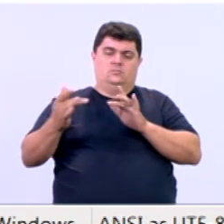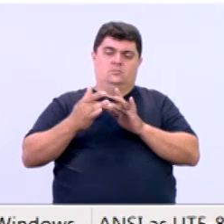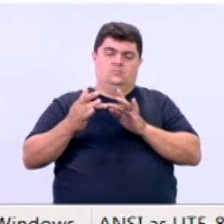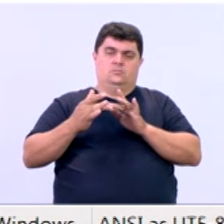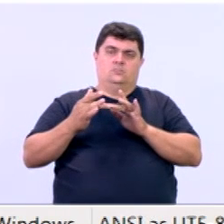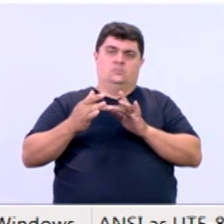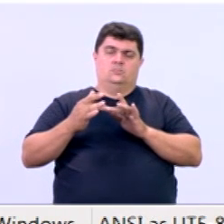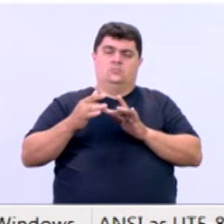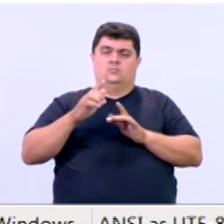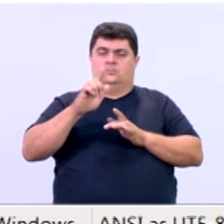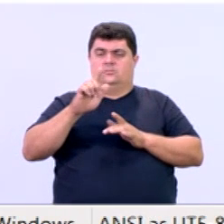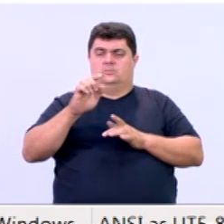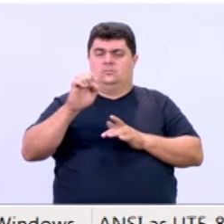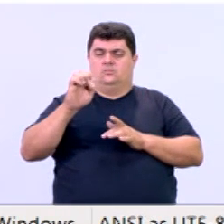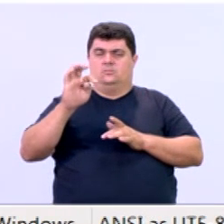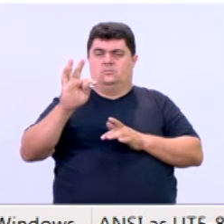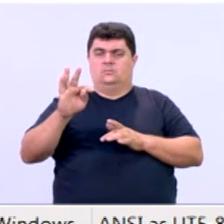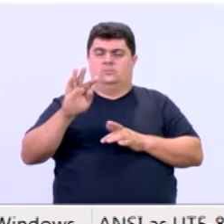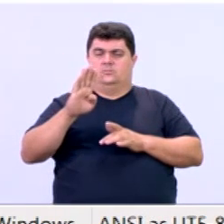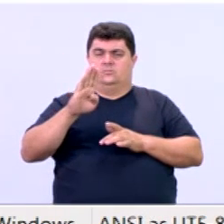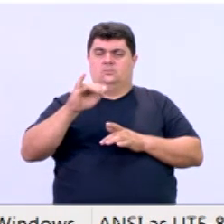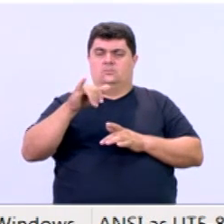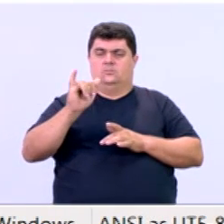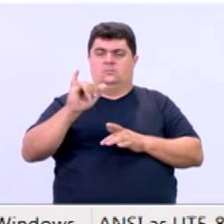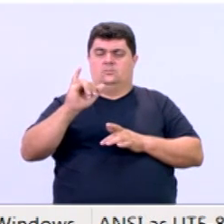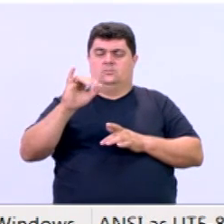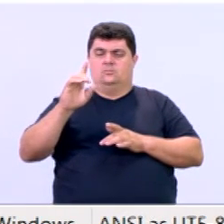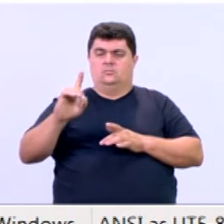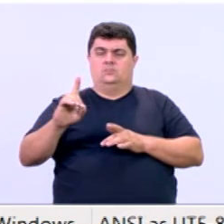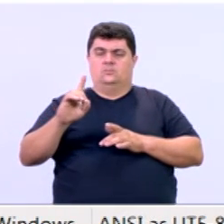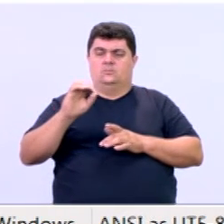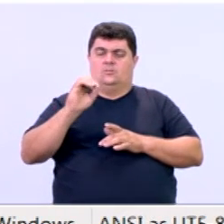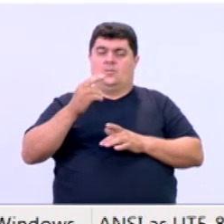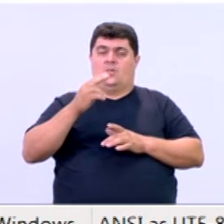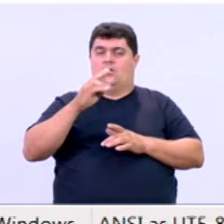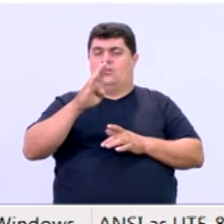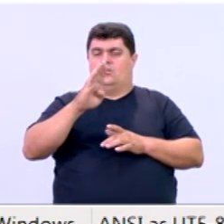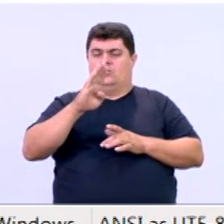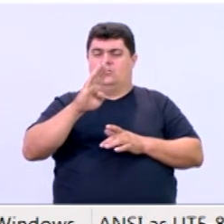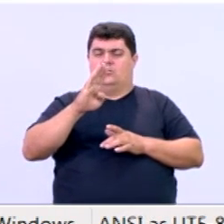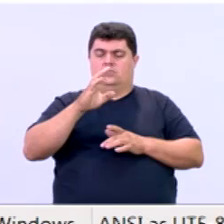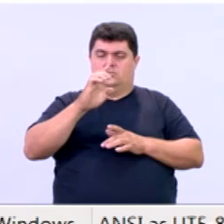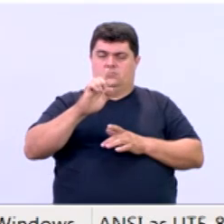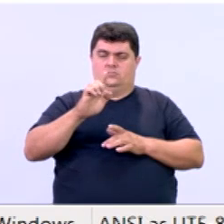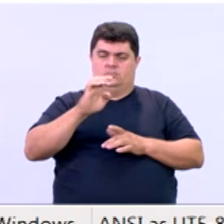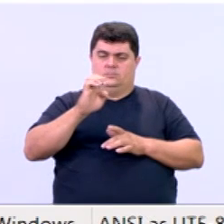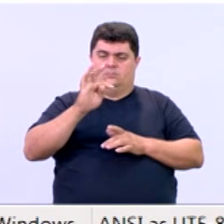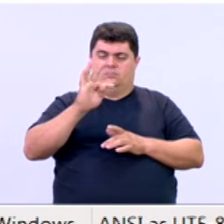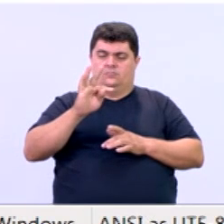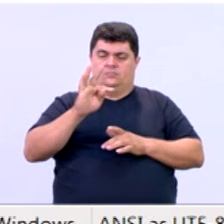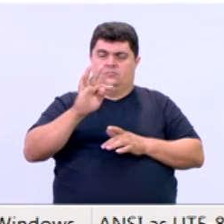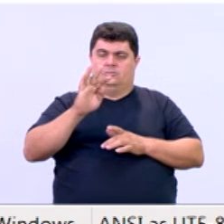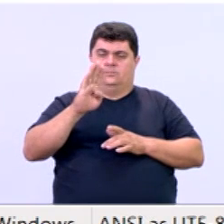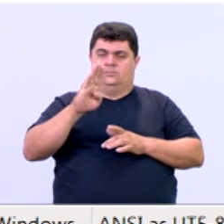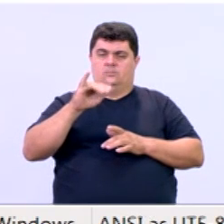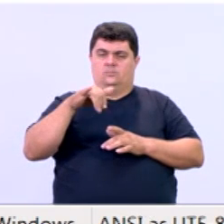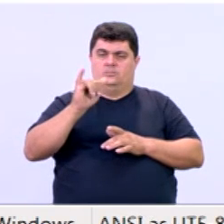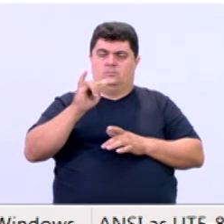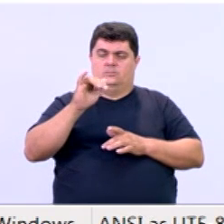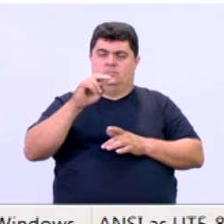getById ou getByNome. Aqui eu estou falando que ele é obrigatório, então essa palavra reservada